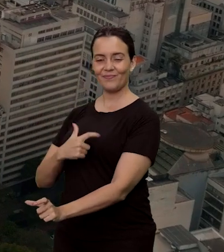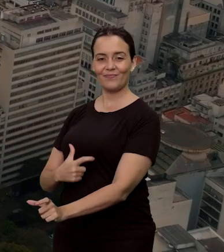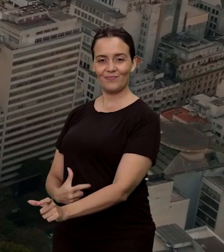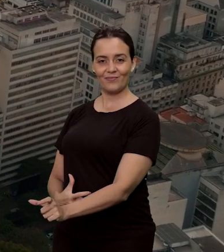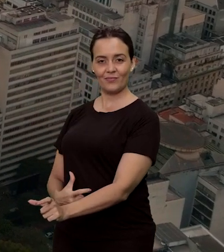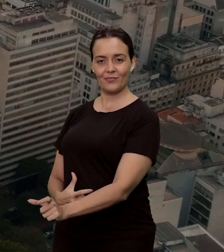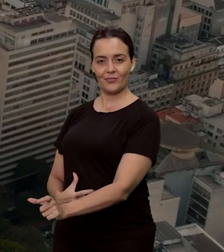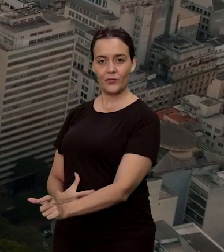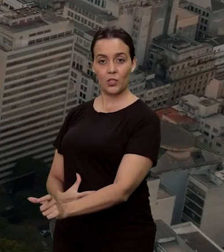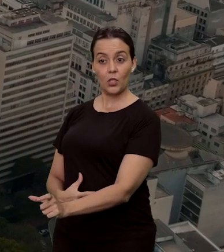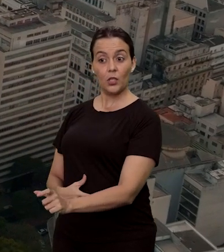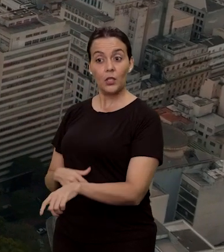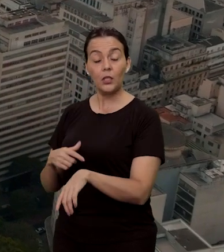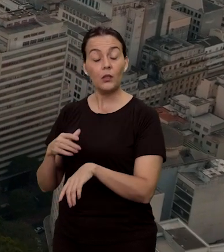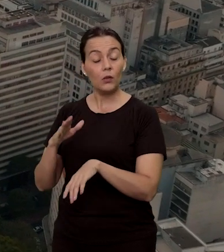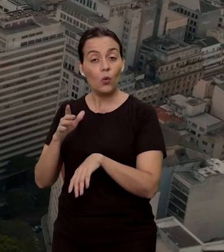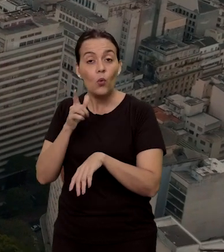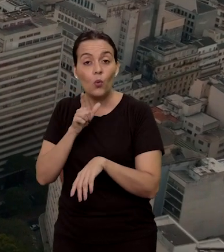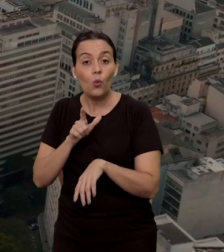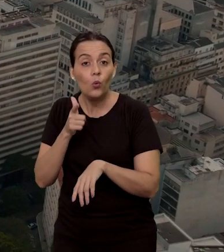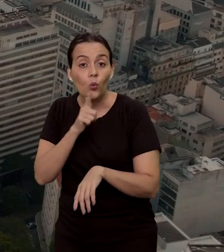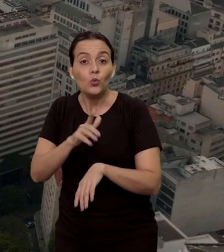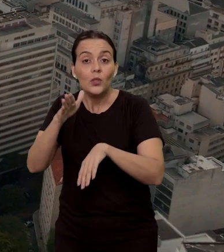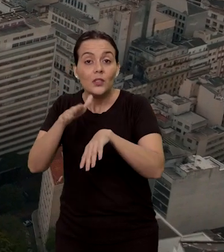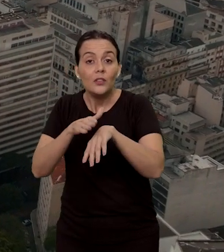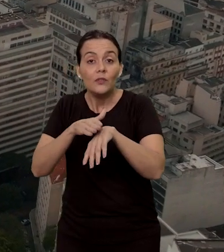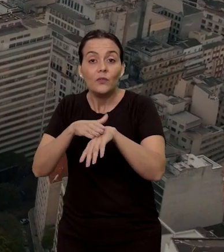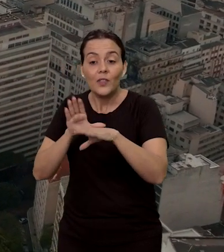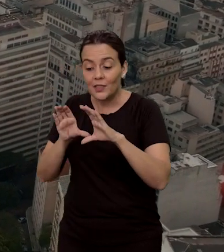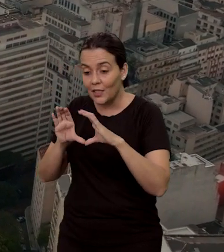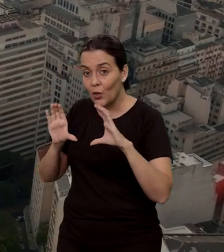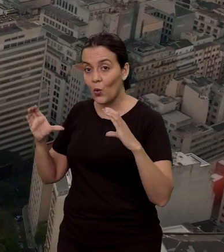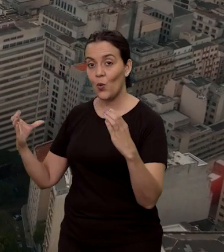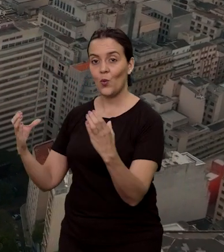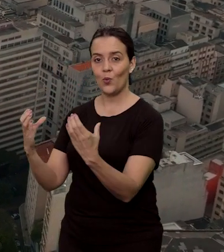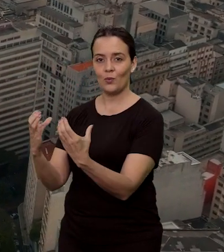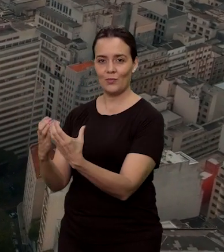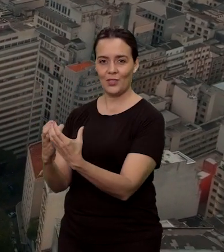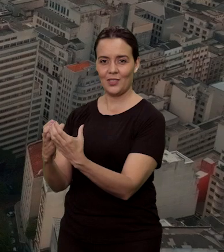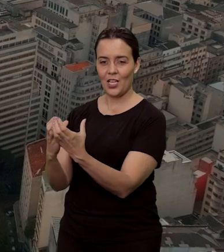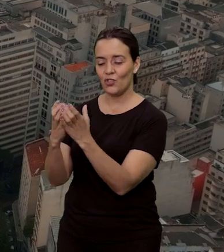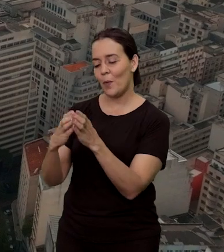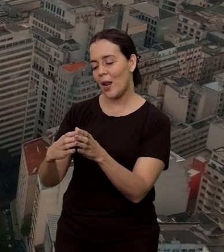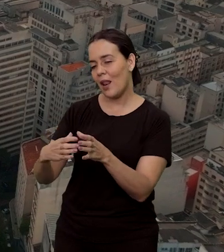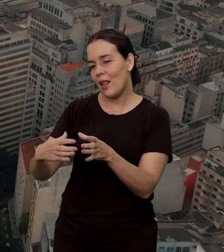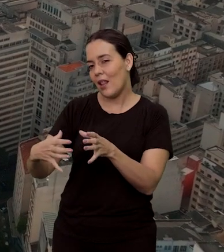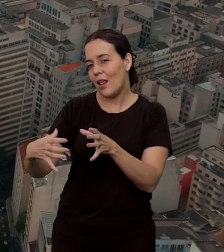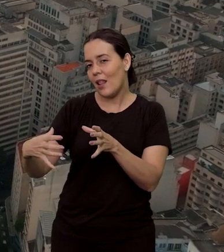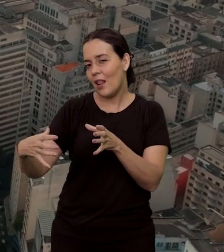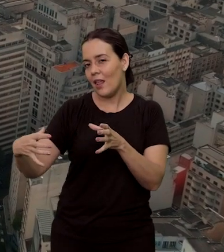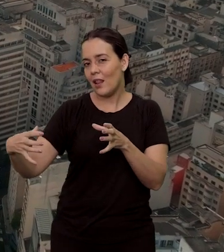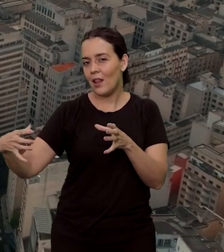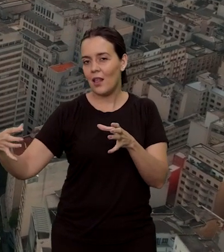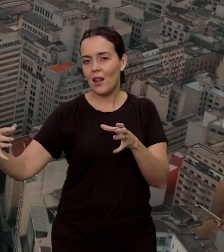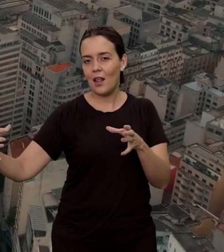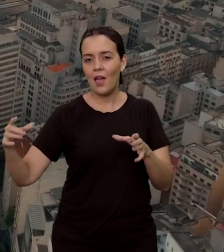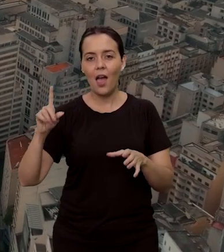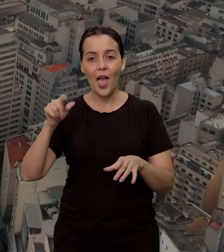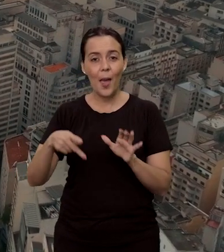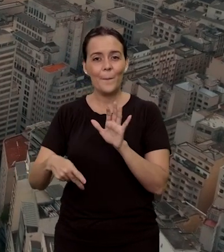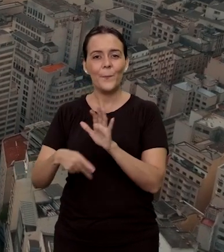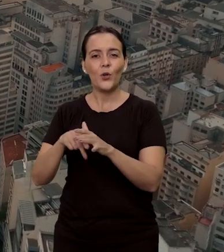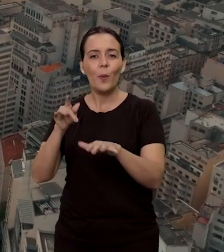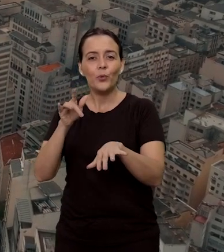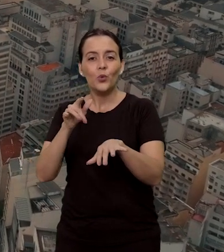uma comunidade que tem essa amplitude, que é o nosso dom, é a nossa característica. Não